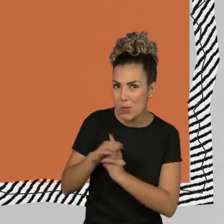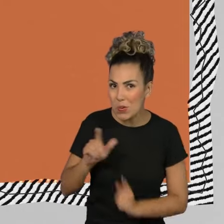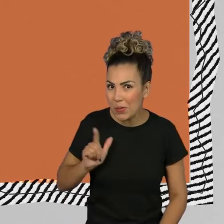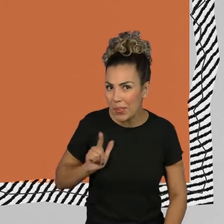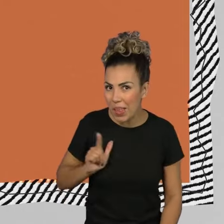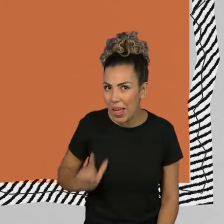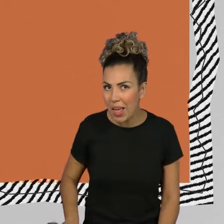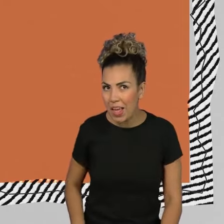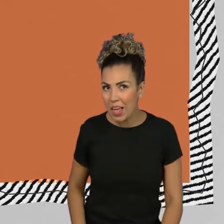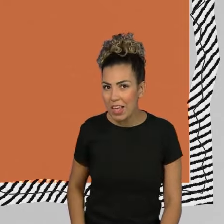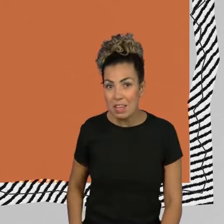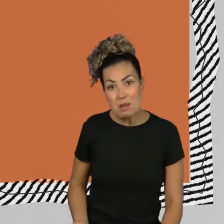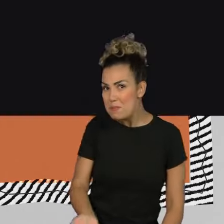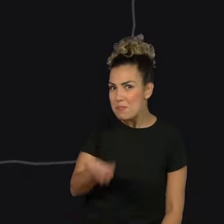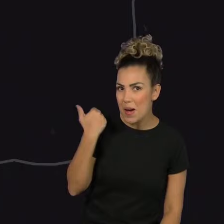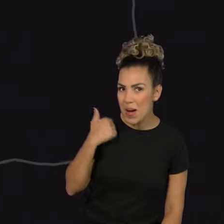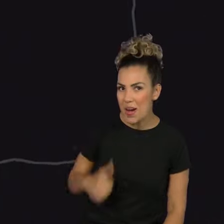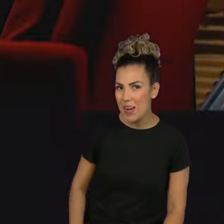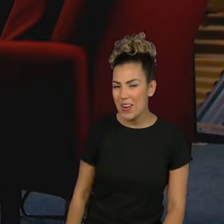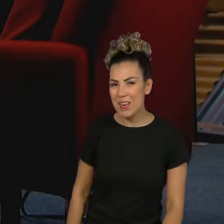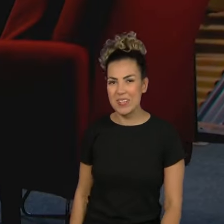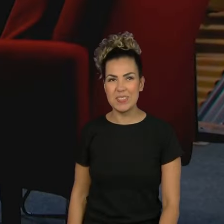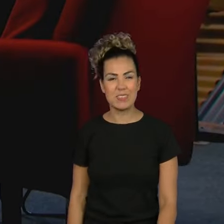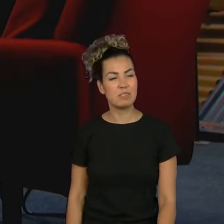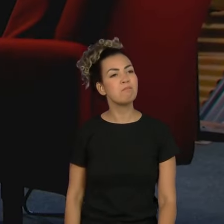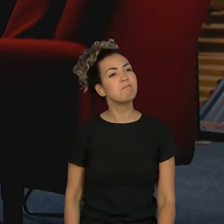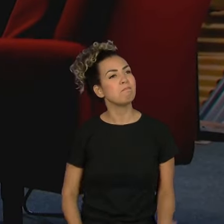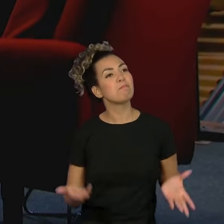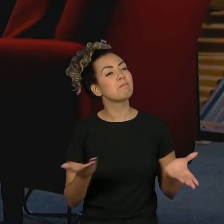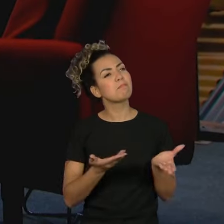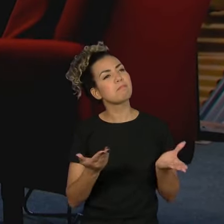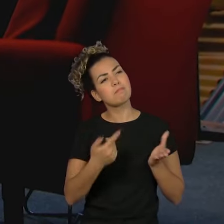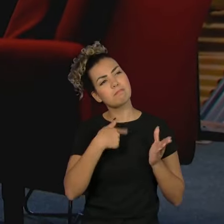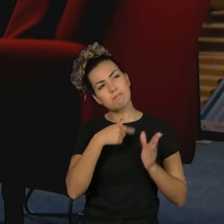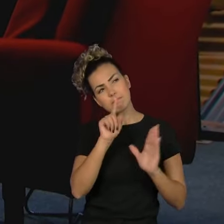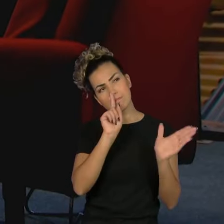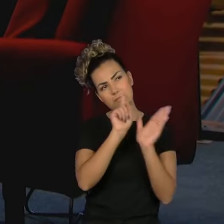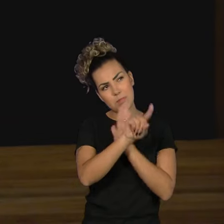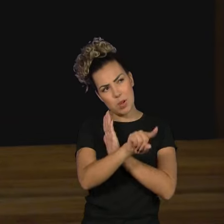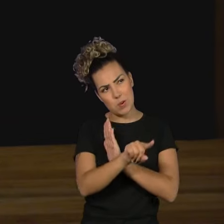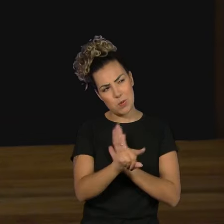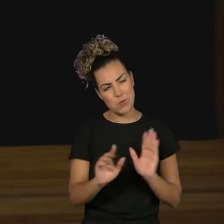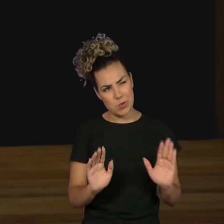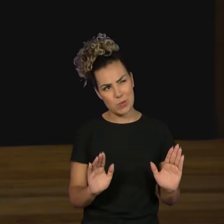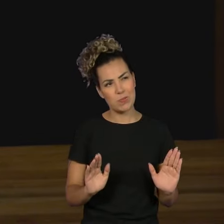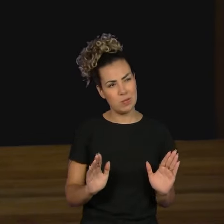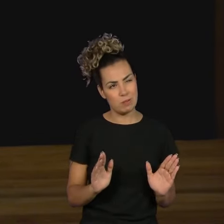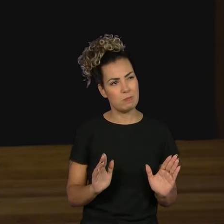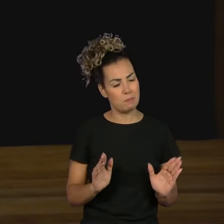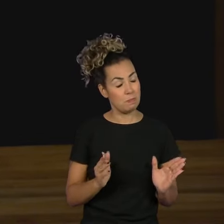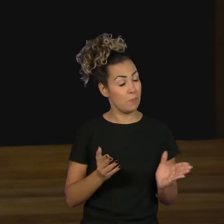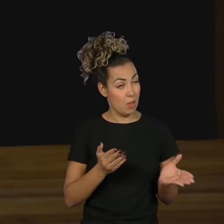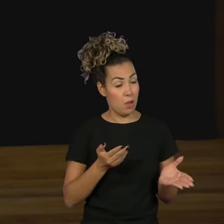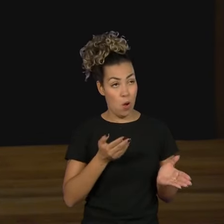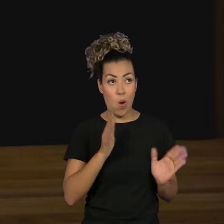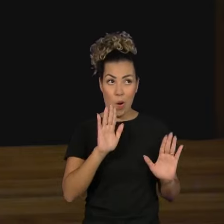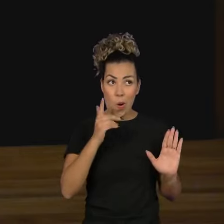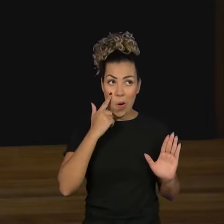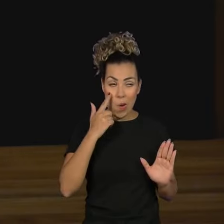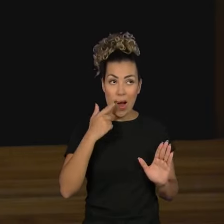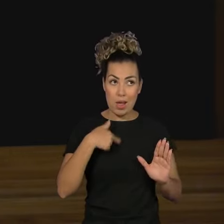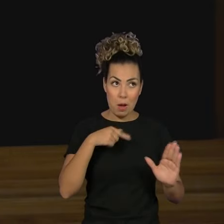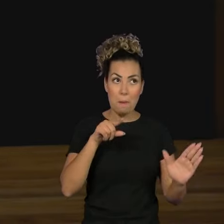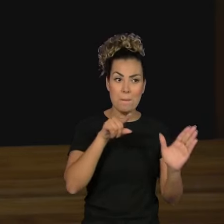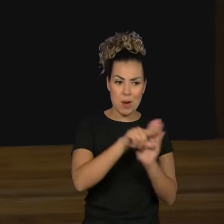culto Bora agora eu vou te fazer aquela pergunta que quase custou quase não custou a